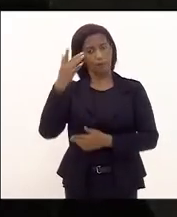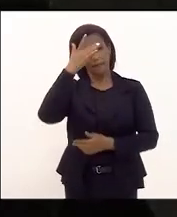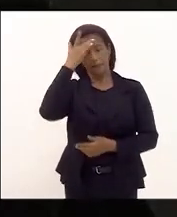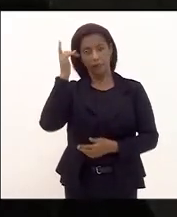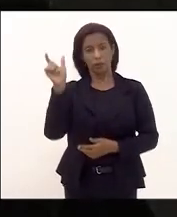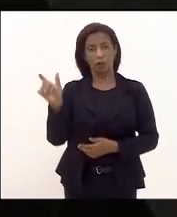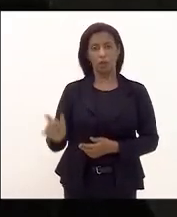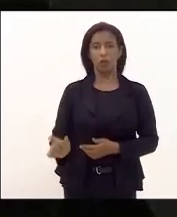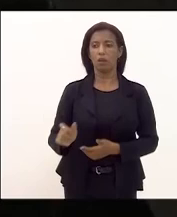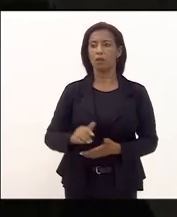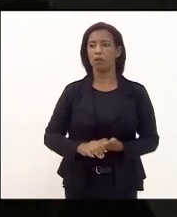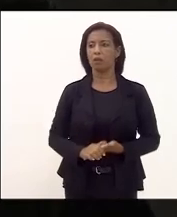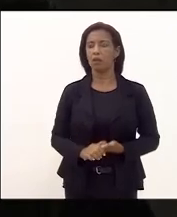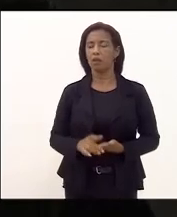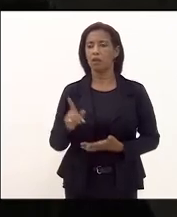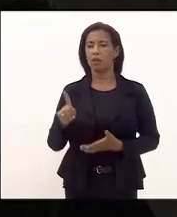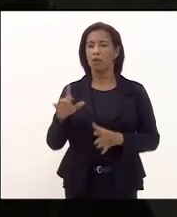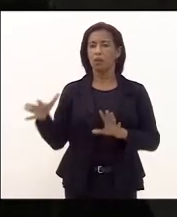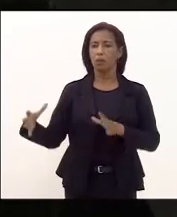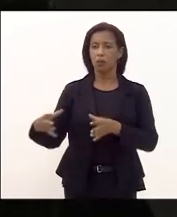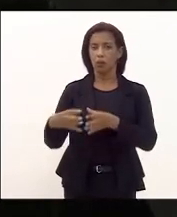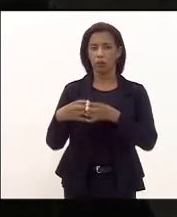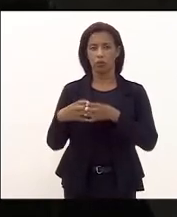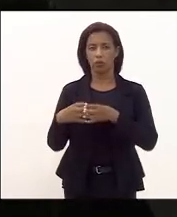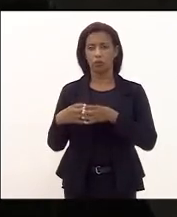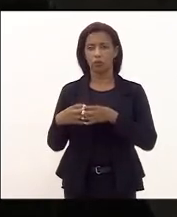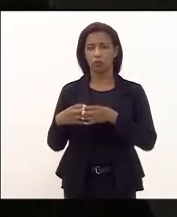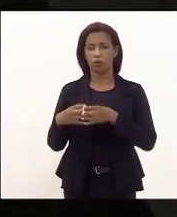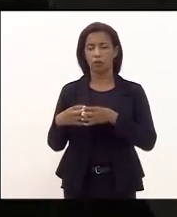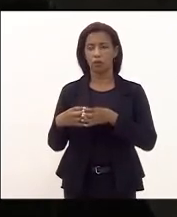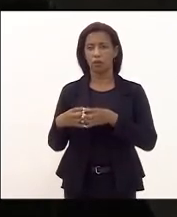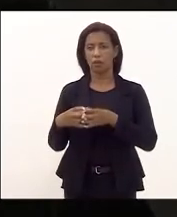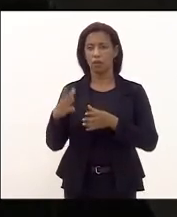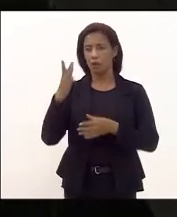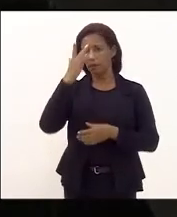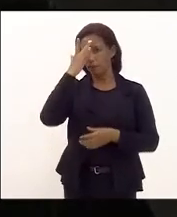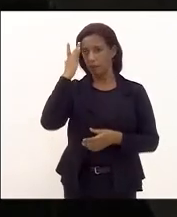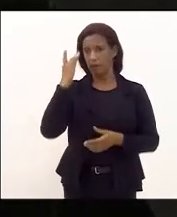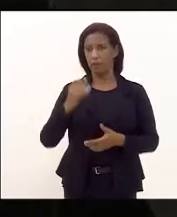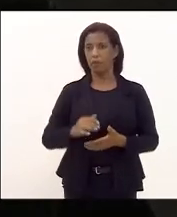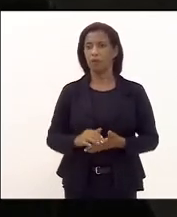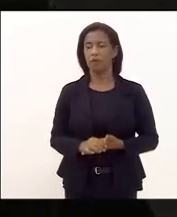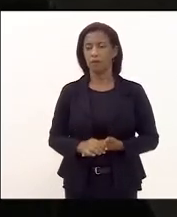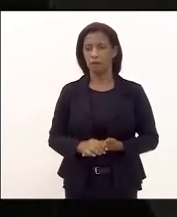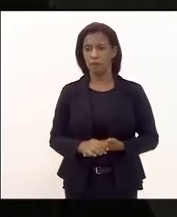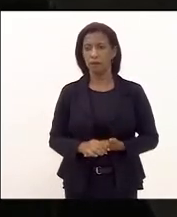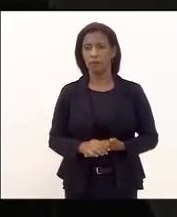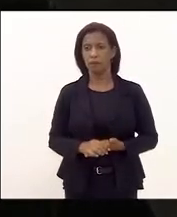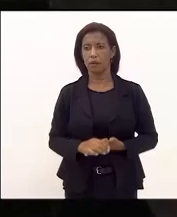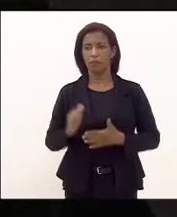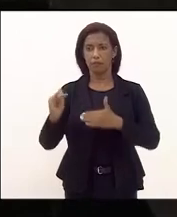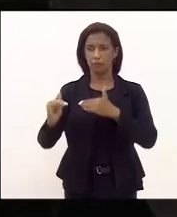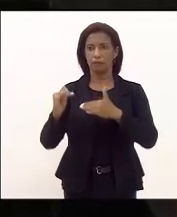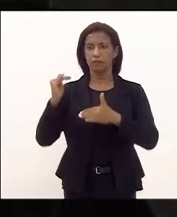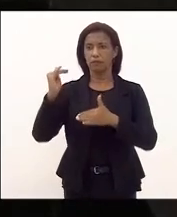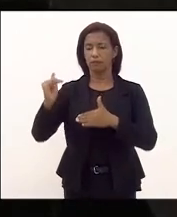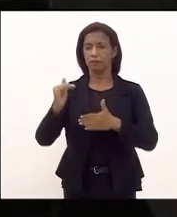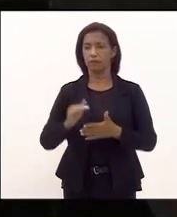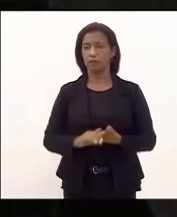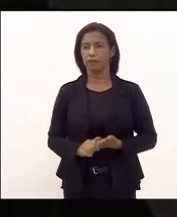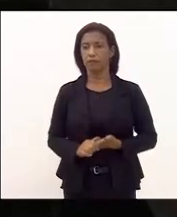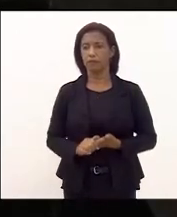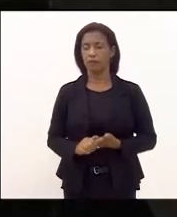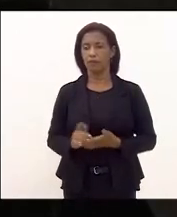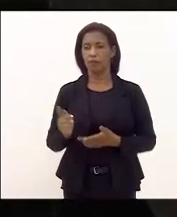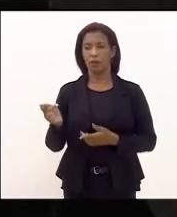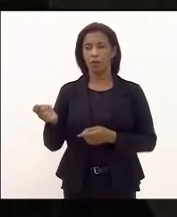por um único partido. Isso é tarefa coletiva, isso é tarefa de quem tem compromisso com os valores mais elevados do